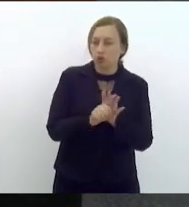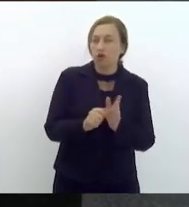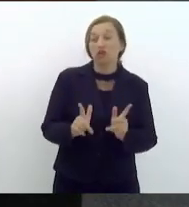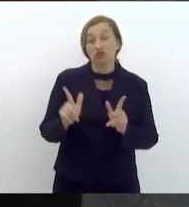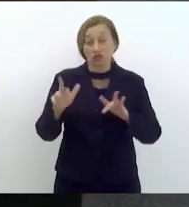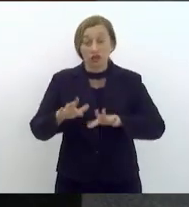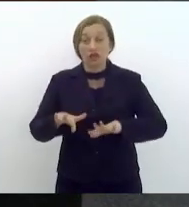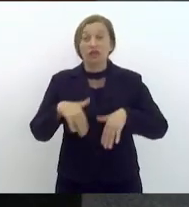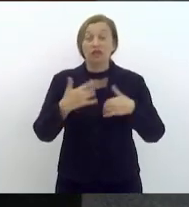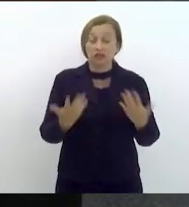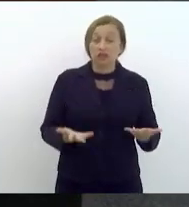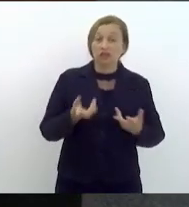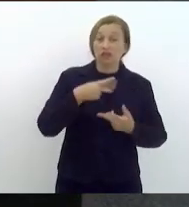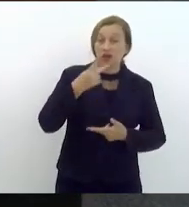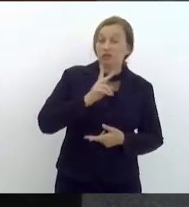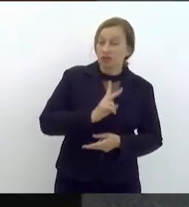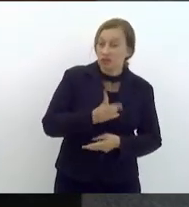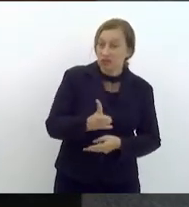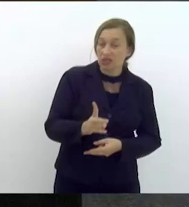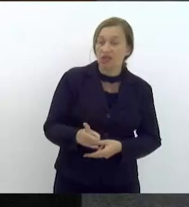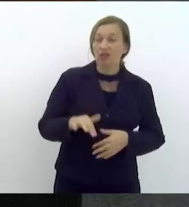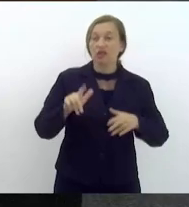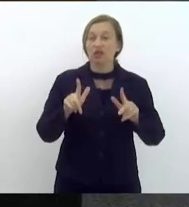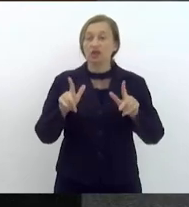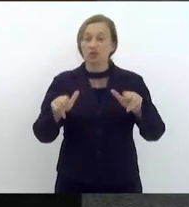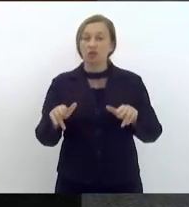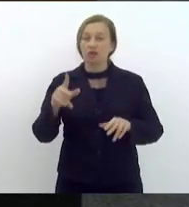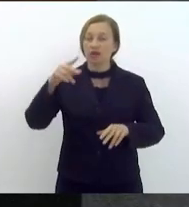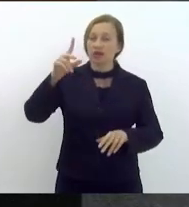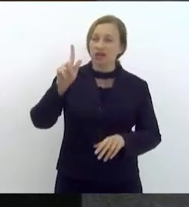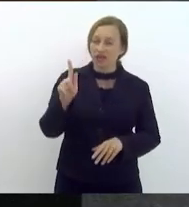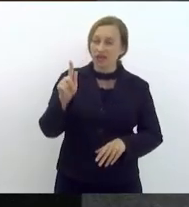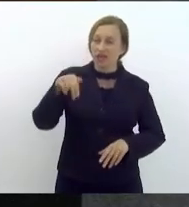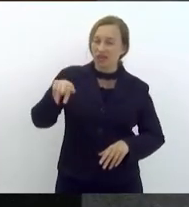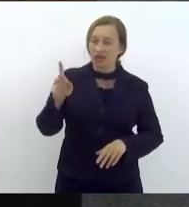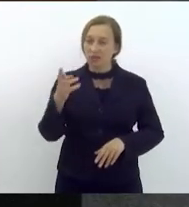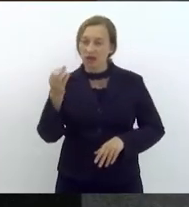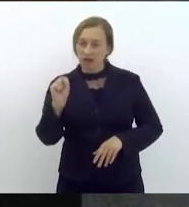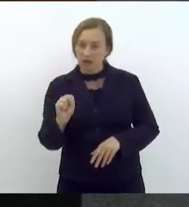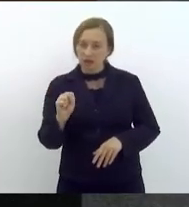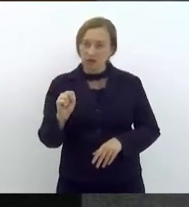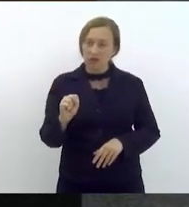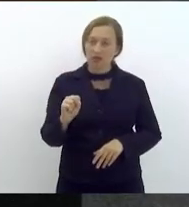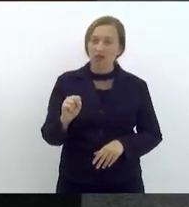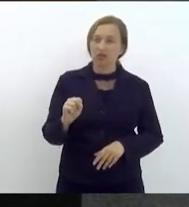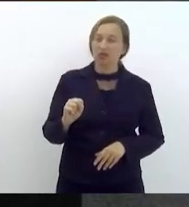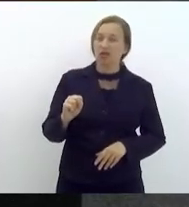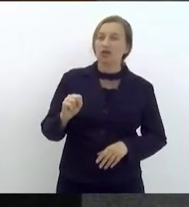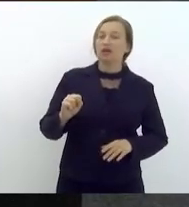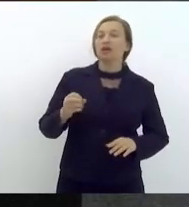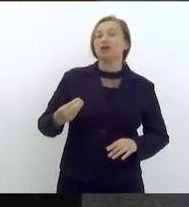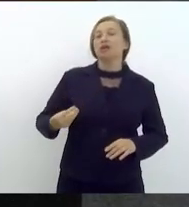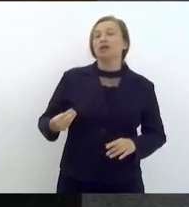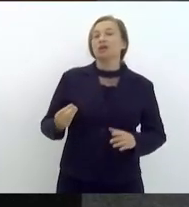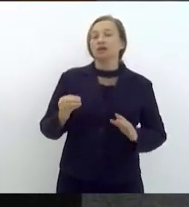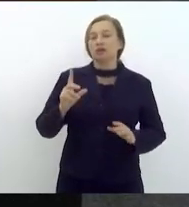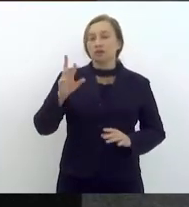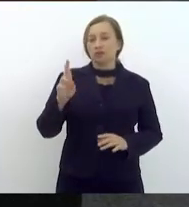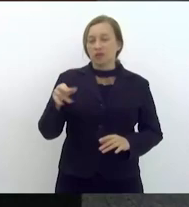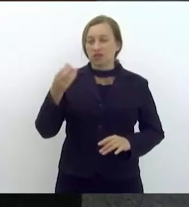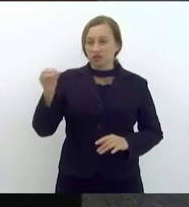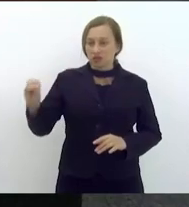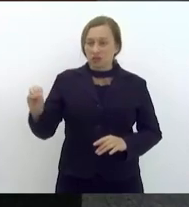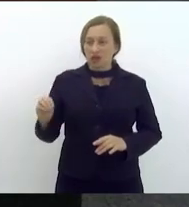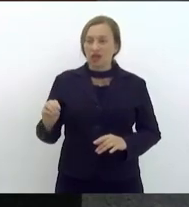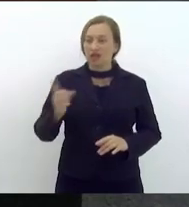nós dizemos sempre igual a Guimarães Rosa que Brizola não morreu bisloga vive no nossos ideais da democracia